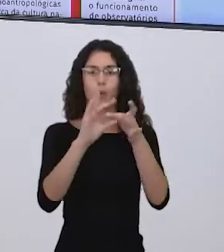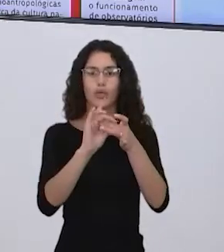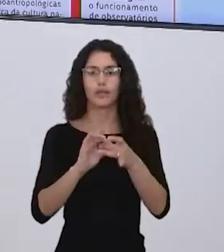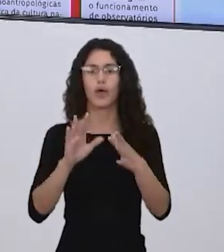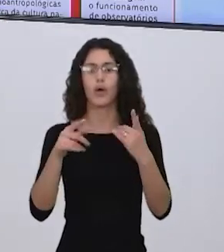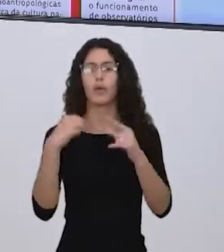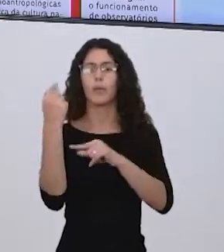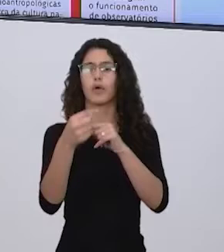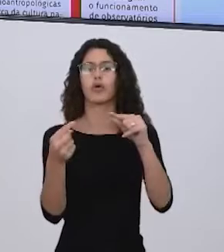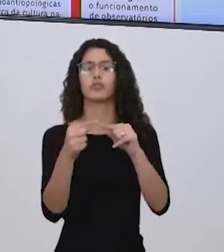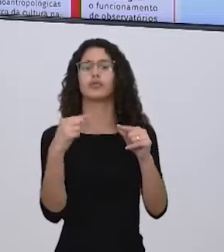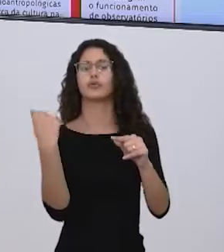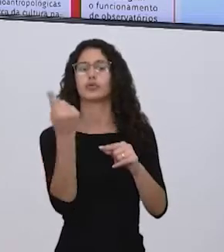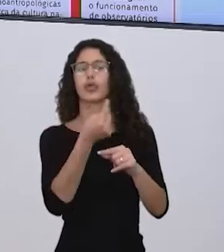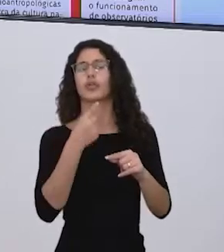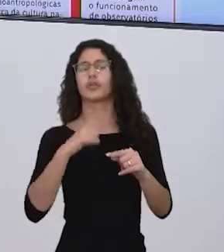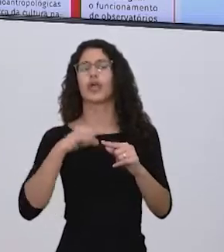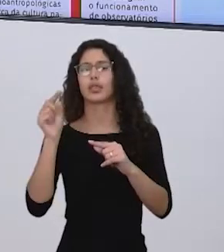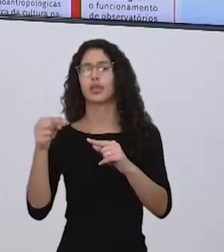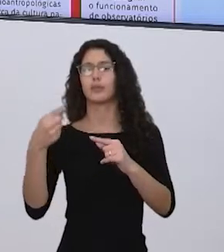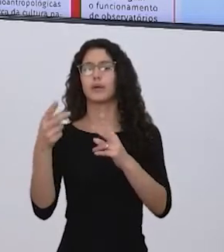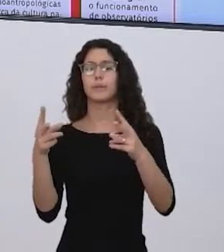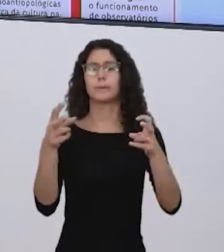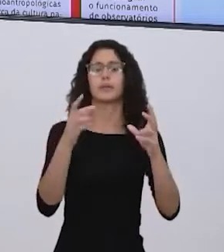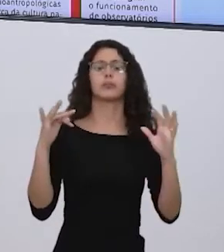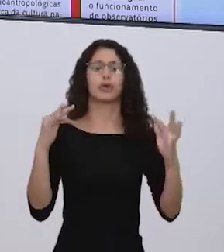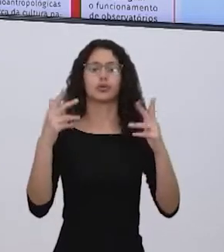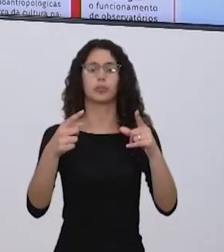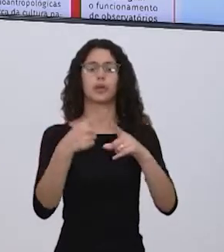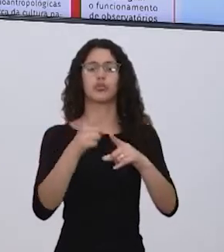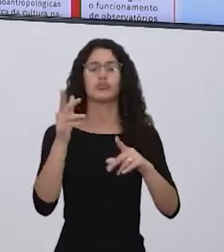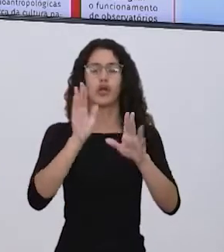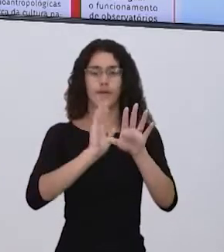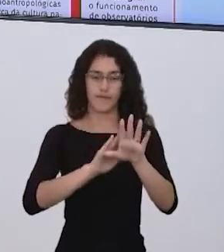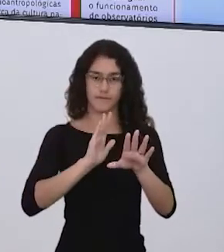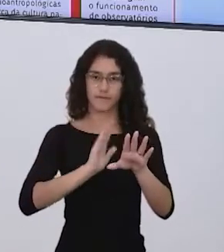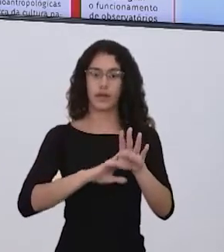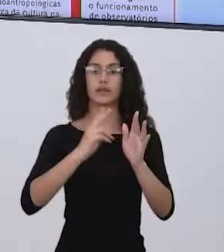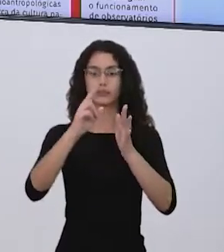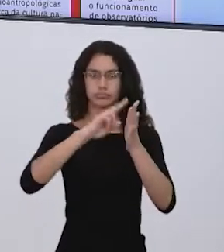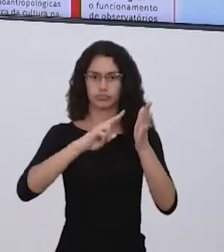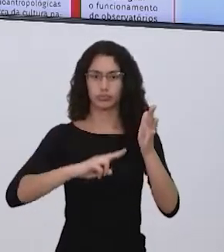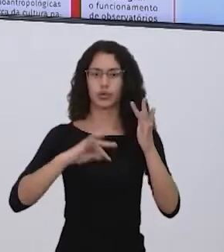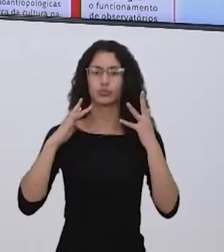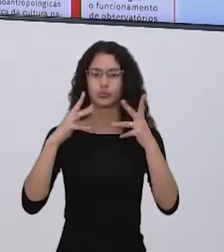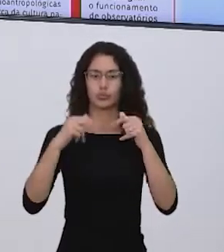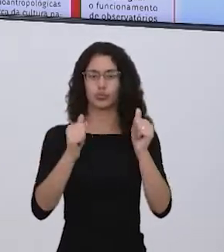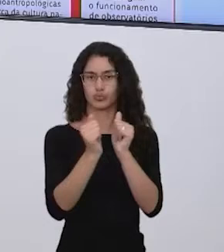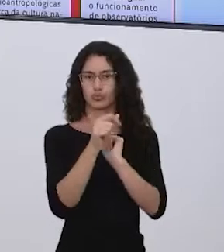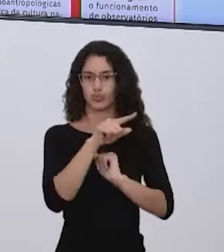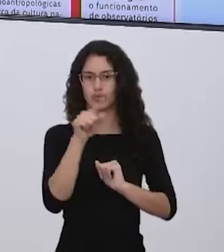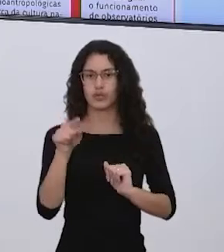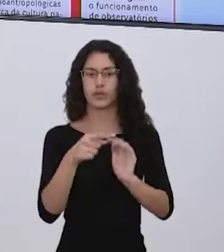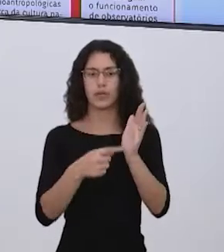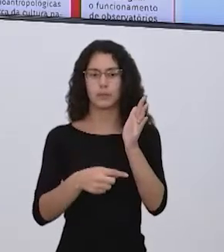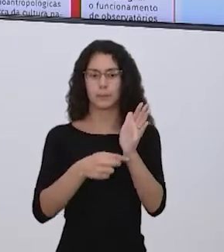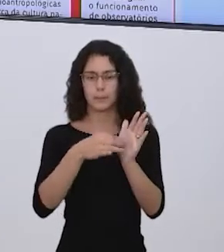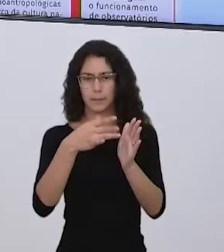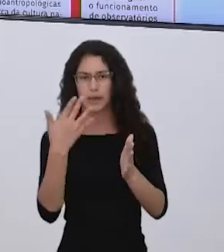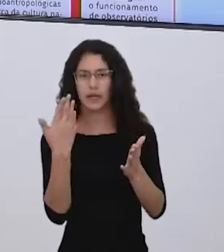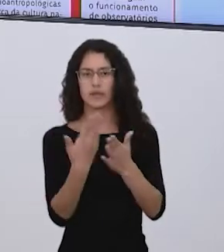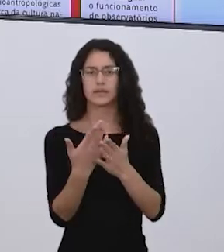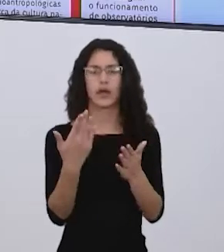era o nosso objetivo, né, depois de ter olhado para tudo, porque a gente já fez essa leitura, vamos dizer, com vocês, nas primeiras